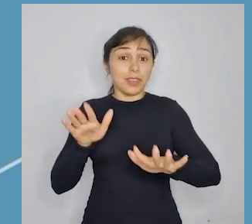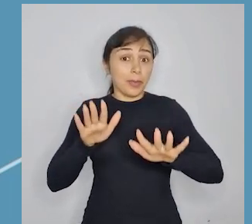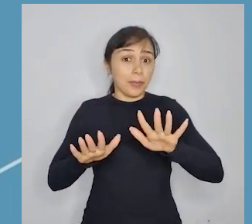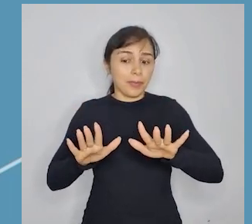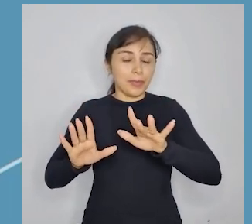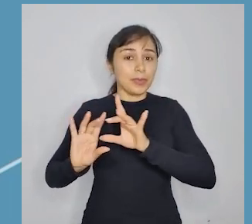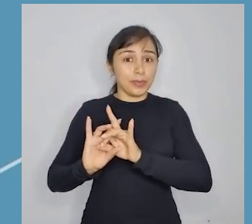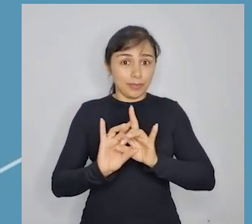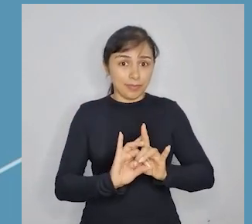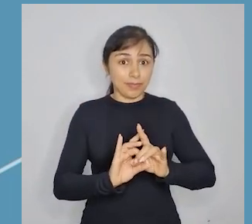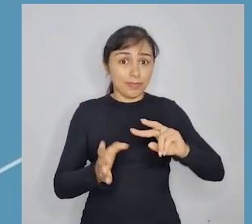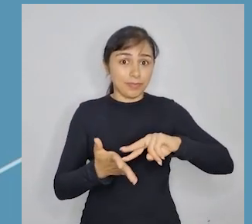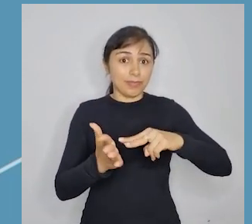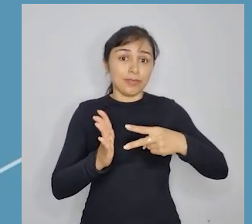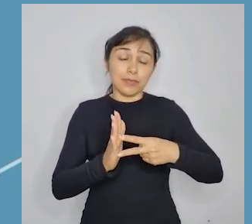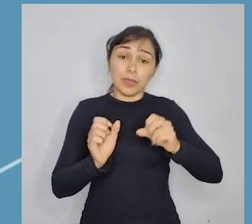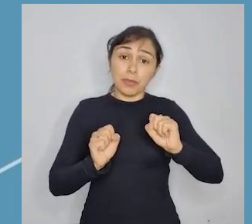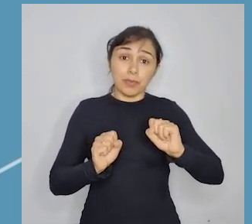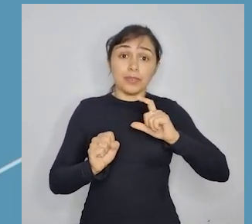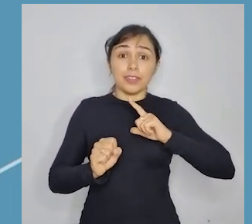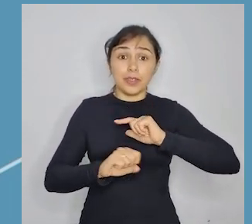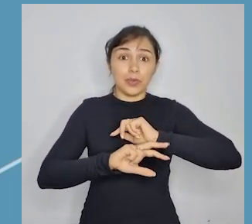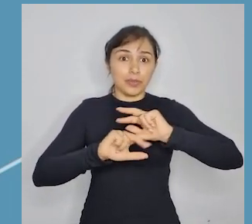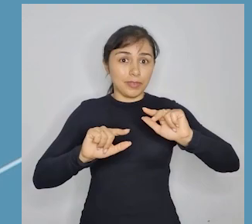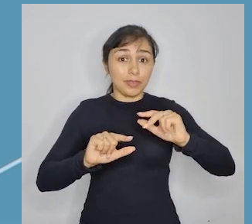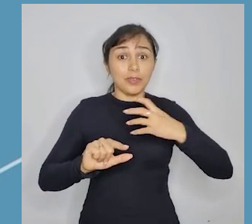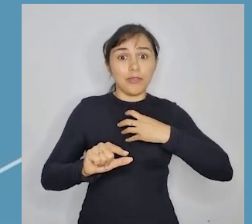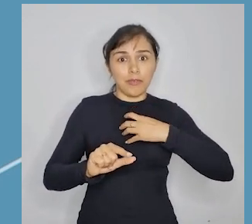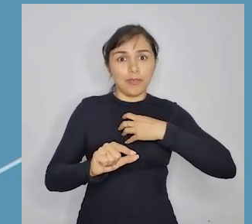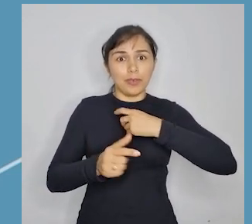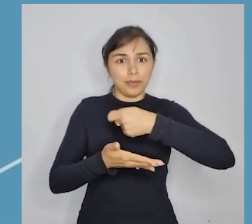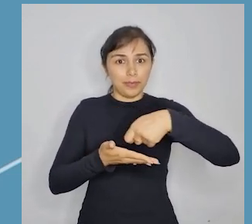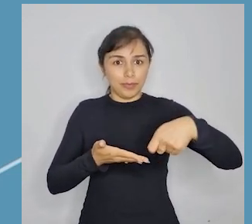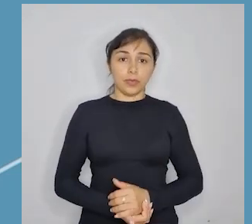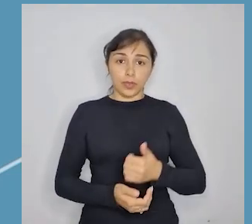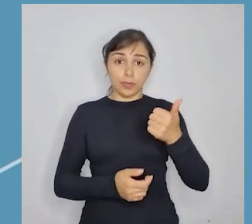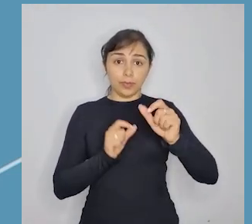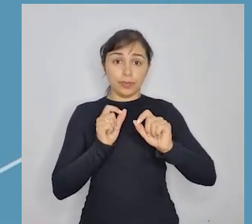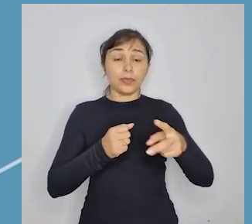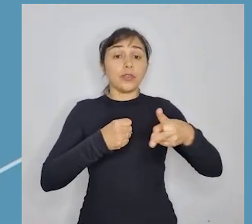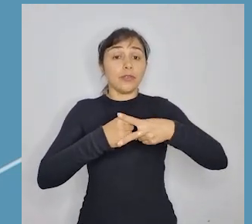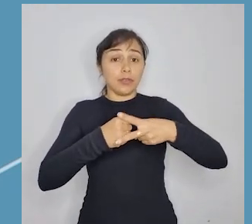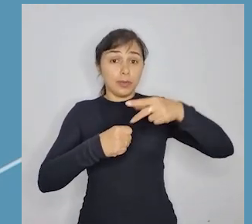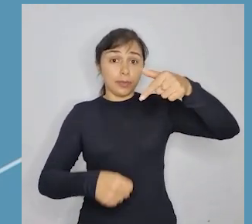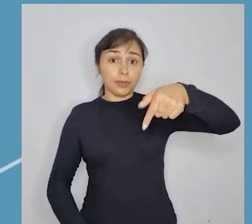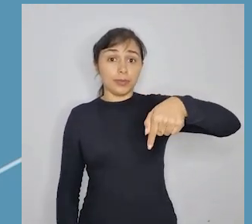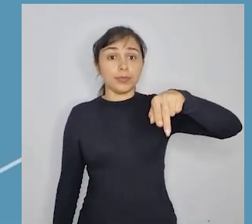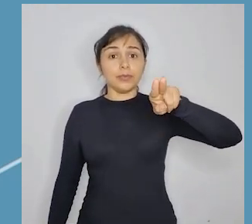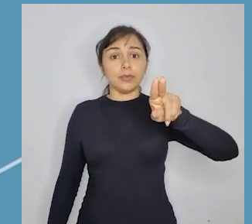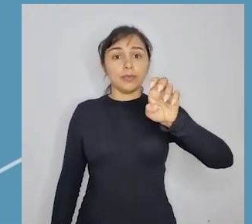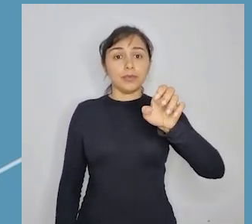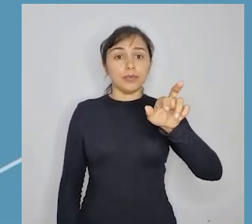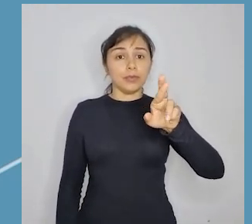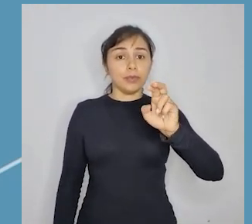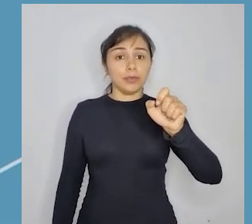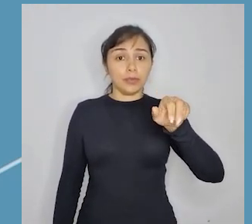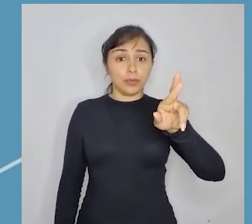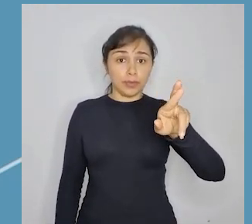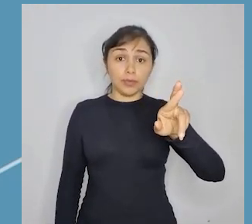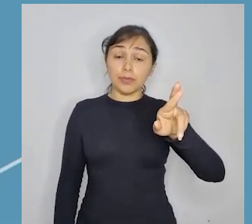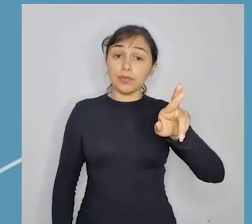significado, podem ter mais de uma forma de regência. O primeiro deles é o verbo querer. Este